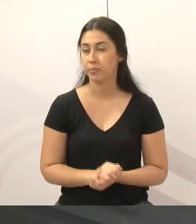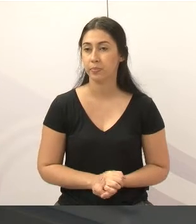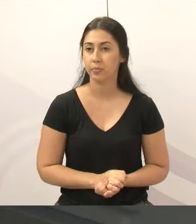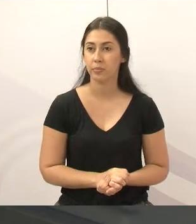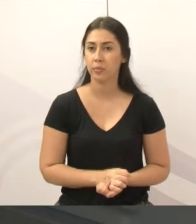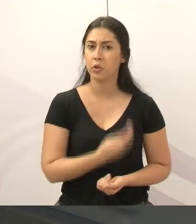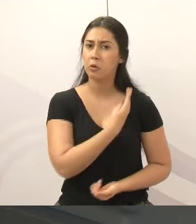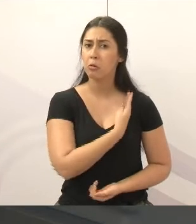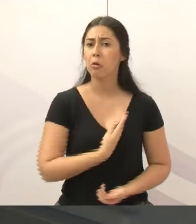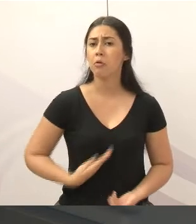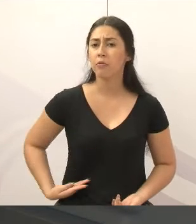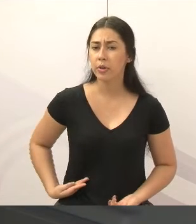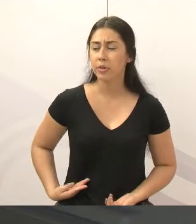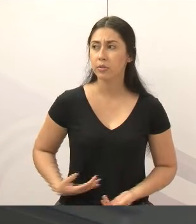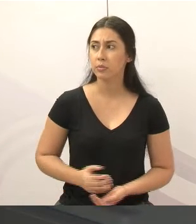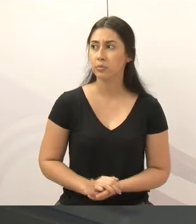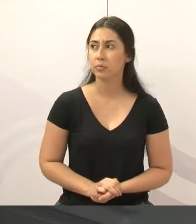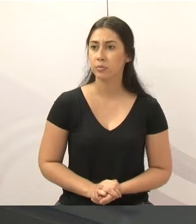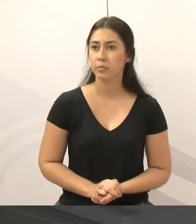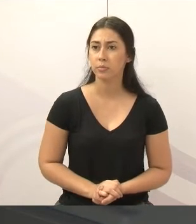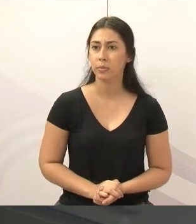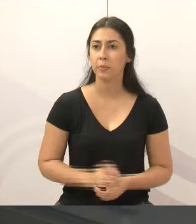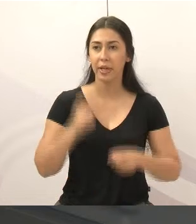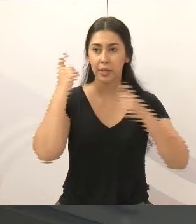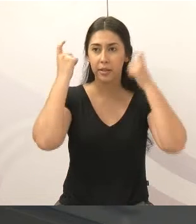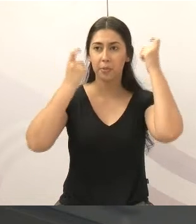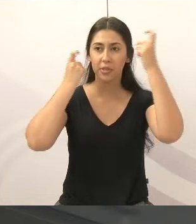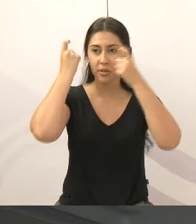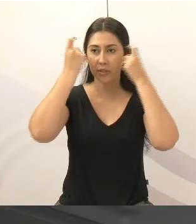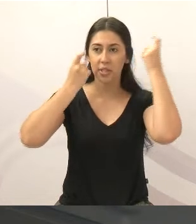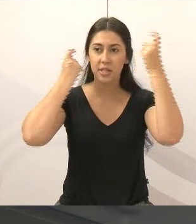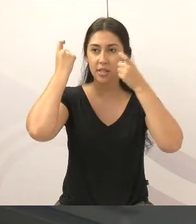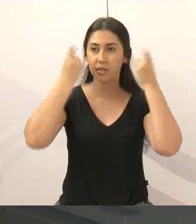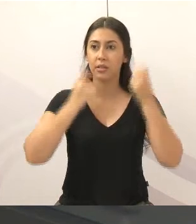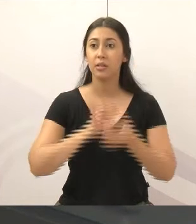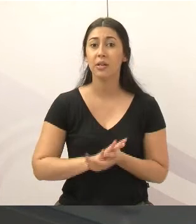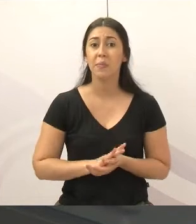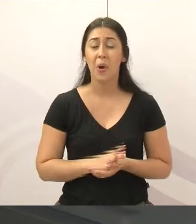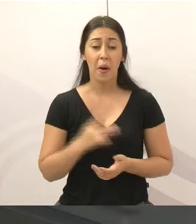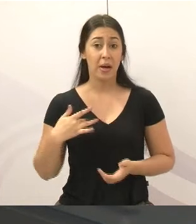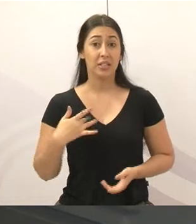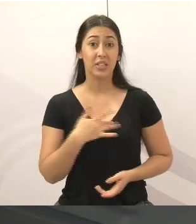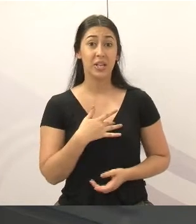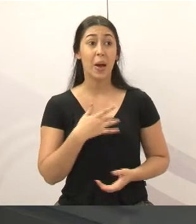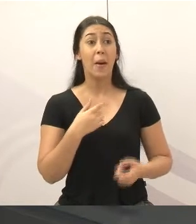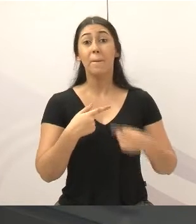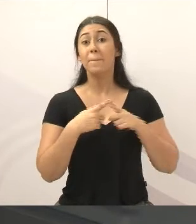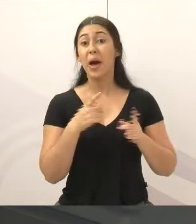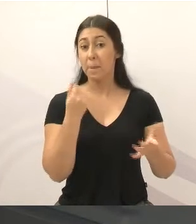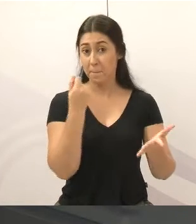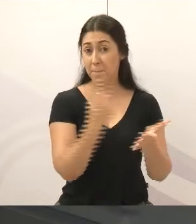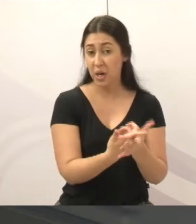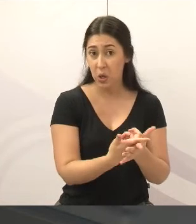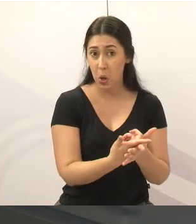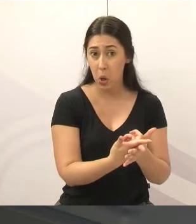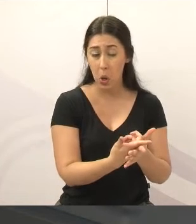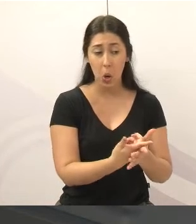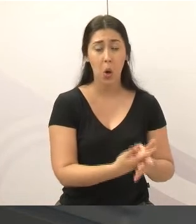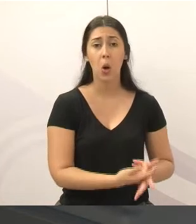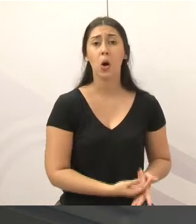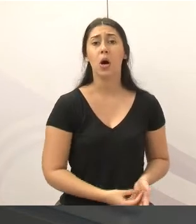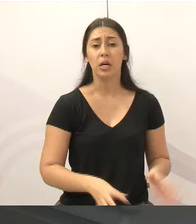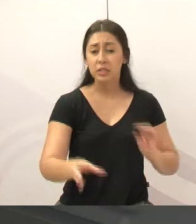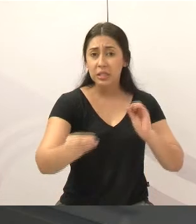O governo da nossa cidade ele está tão preocupado com a saúde que ele nem pagou as emendas da Santa Casa ainda até agora. Então o